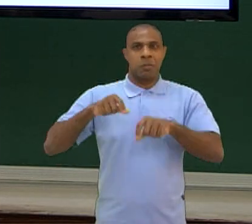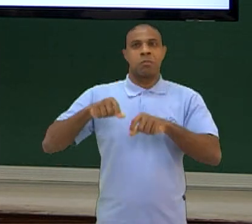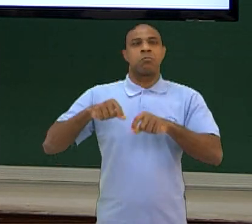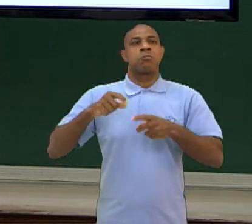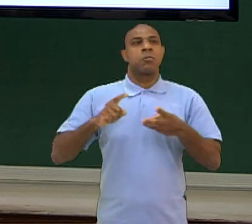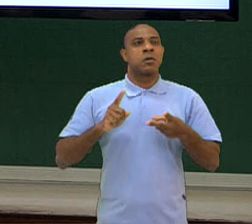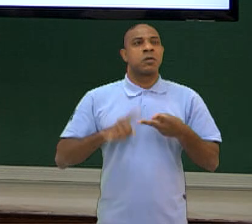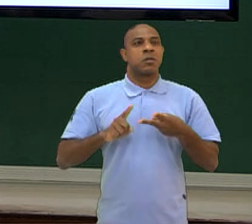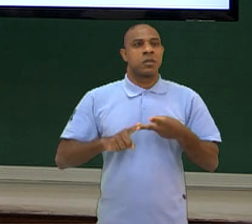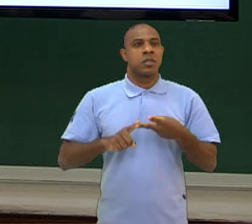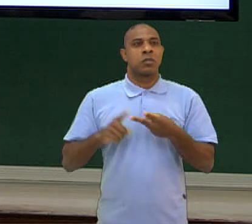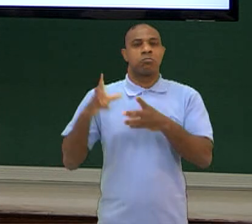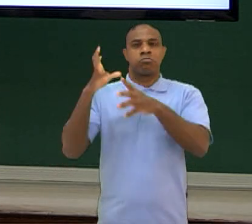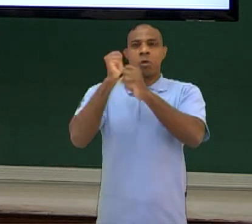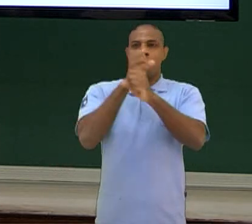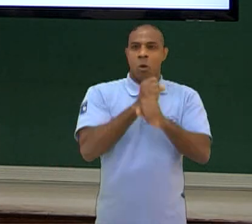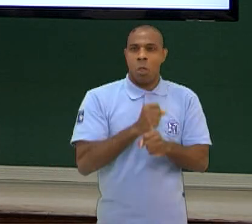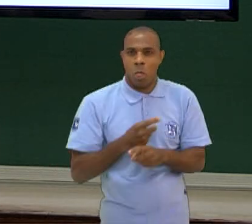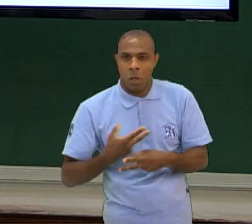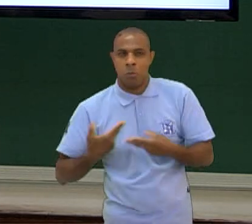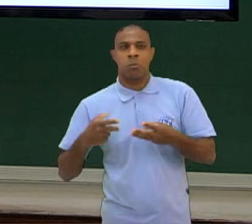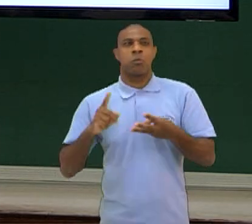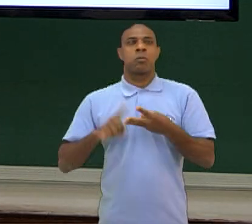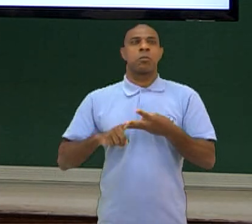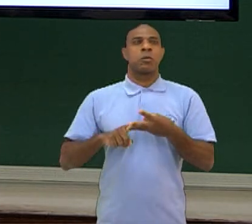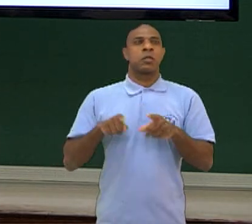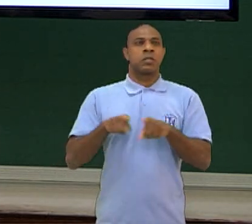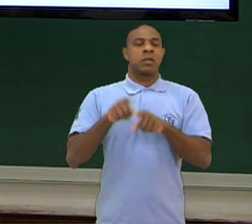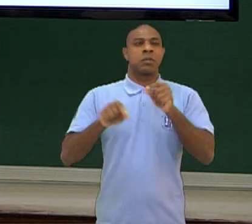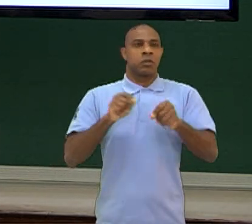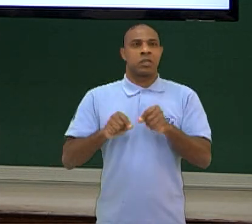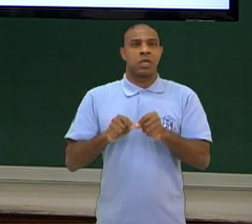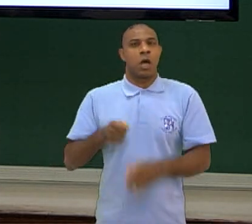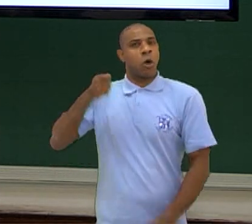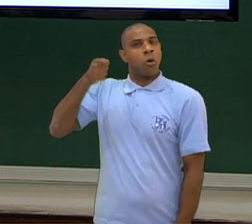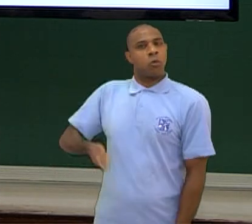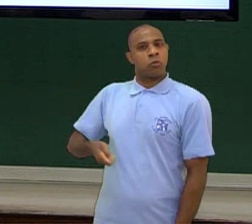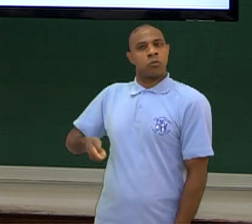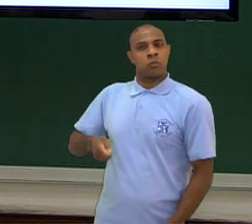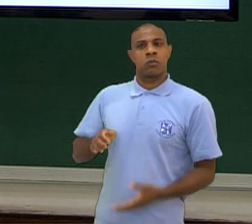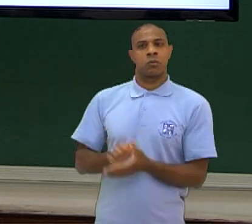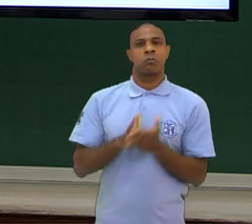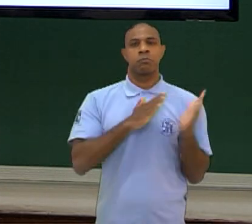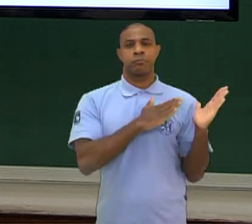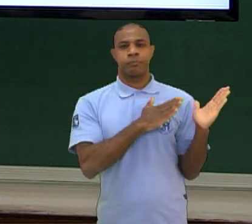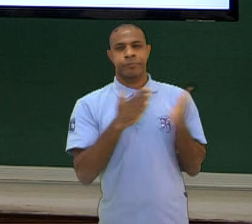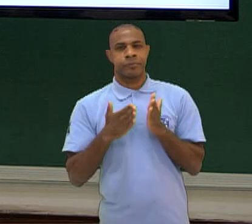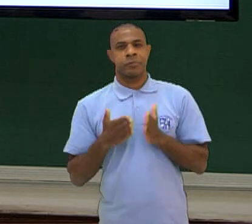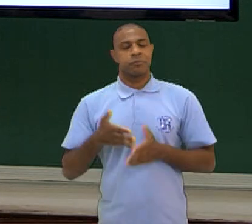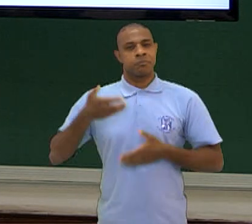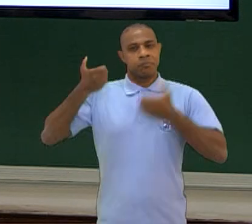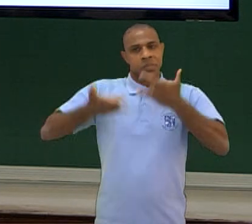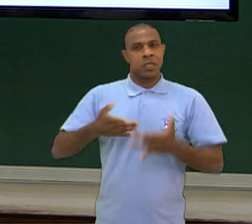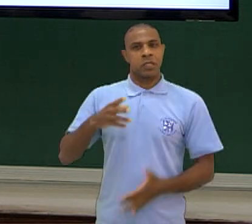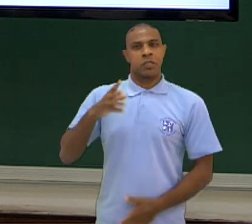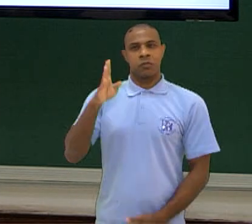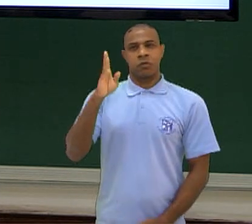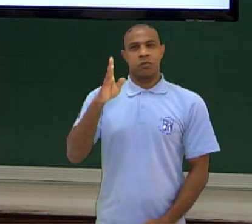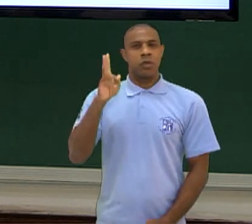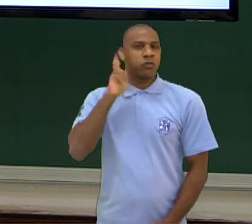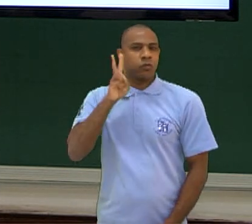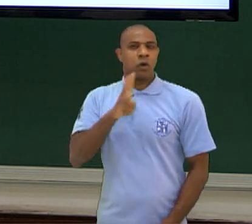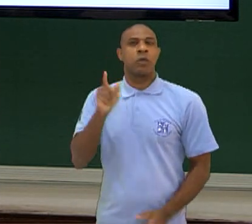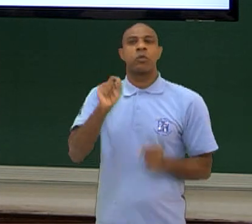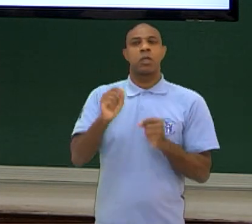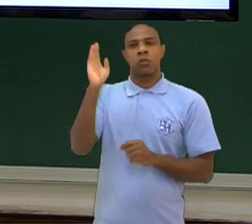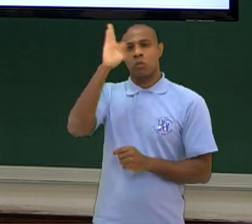3 conceitos. A gente vai falar sobre a história política do Brasil, desde o período da colônia até os dias de hoje, e falar da visão de Estado